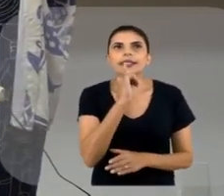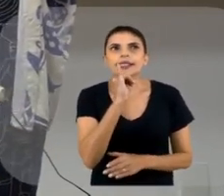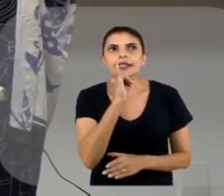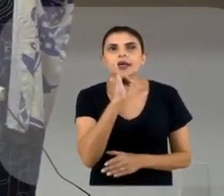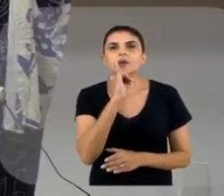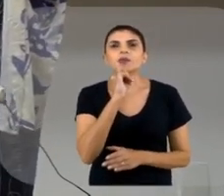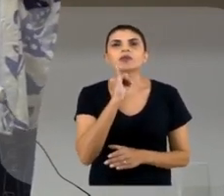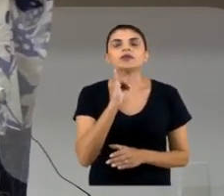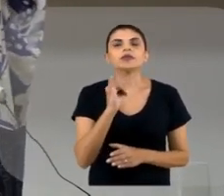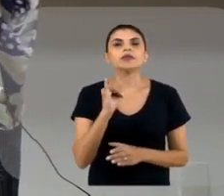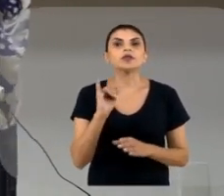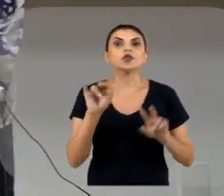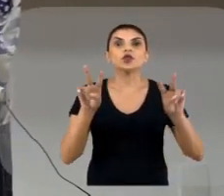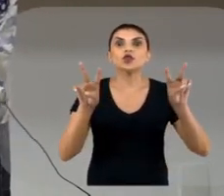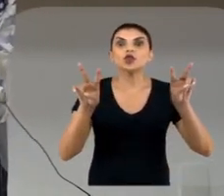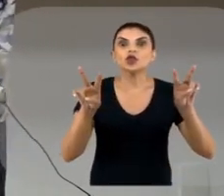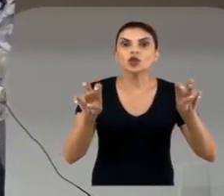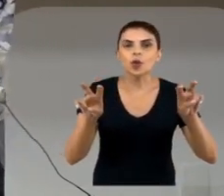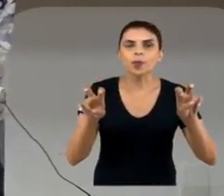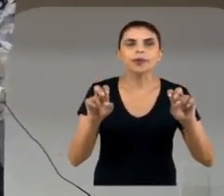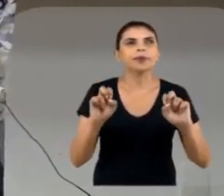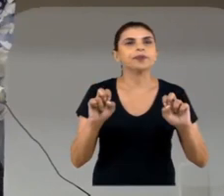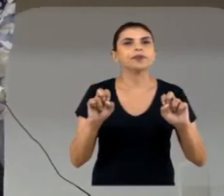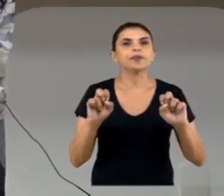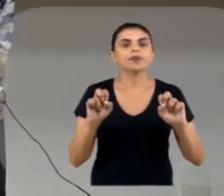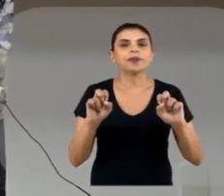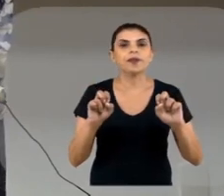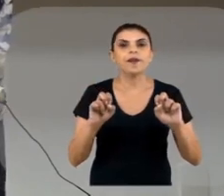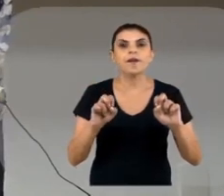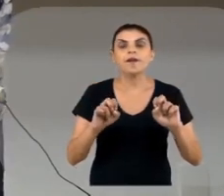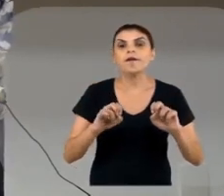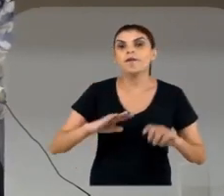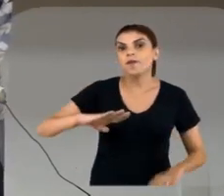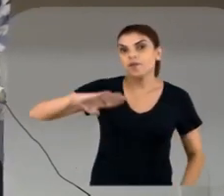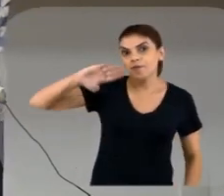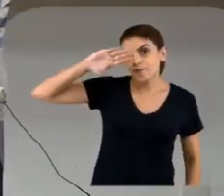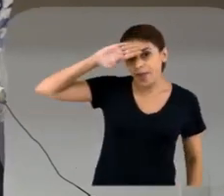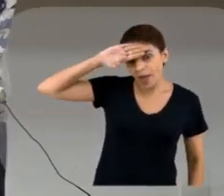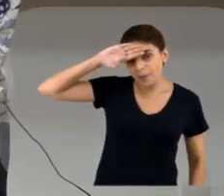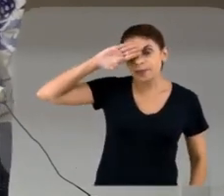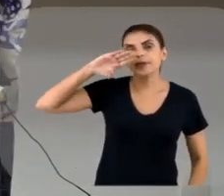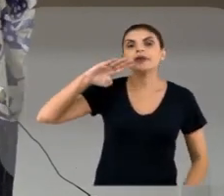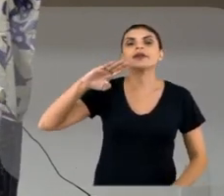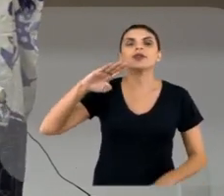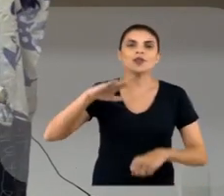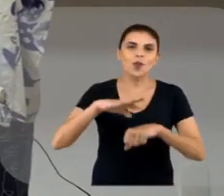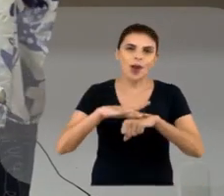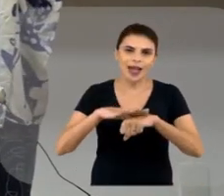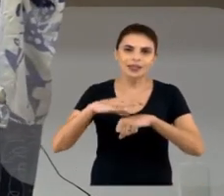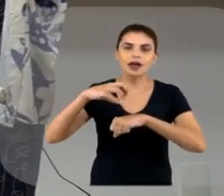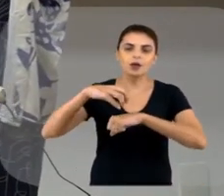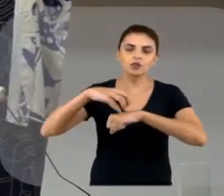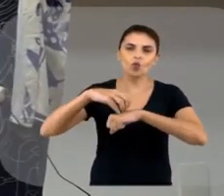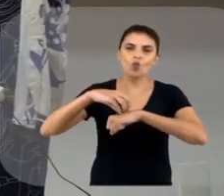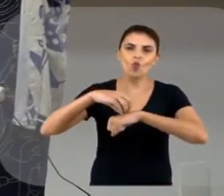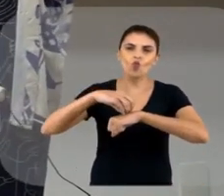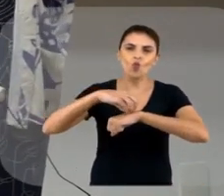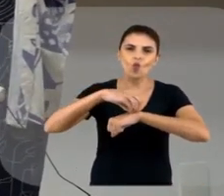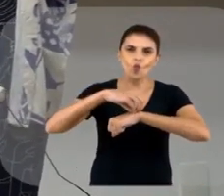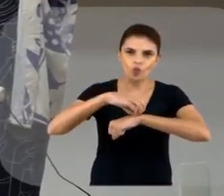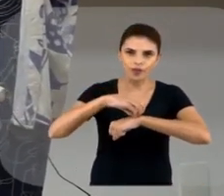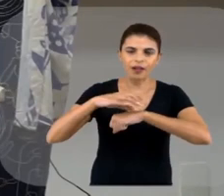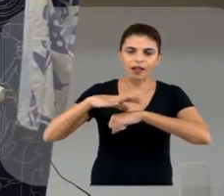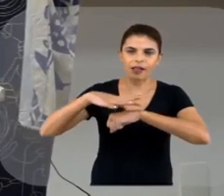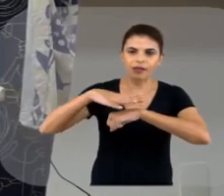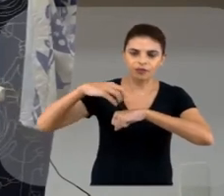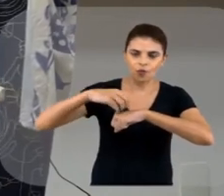exemplo, né, a gente está falando sobre febre maculosa e aí de repente surgem os casos,